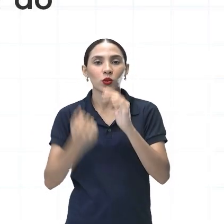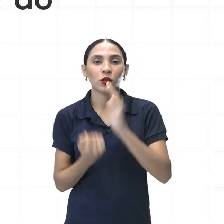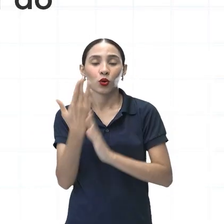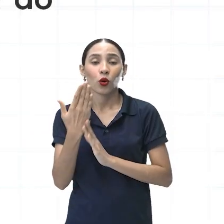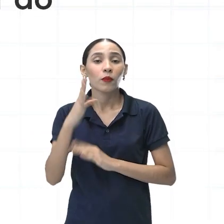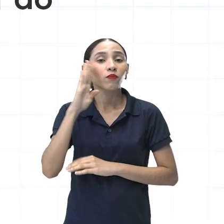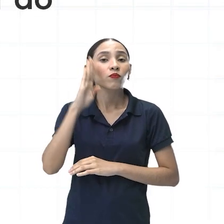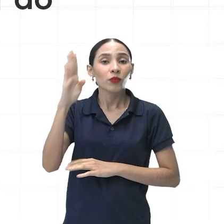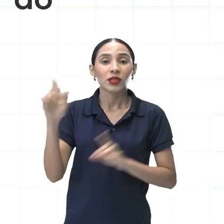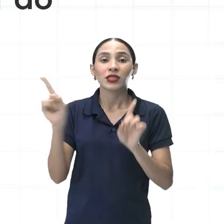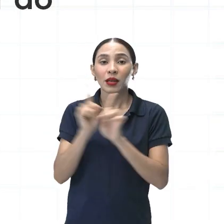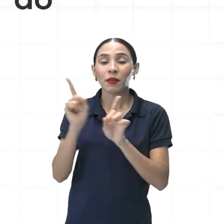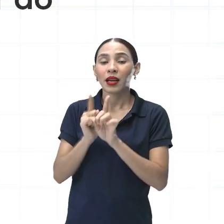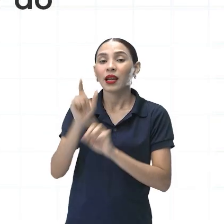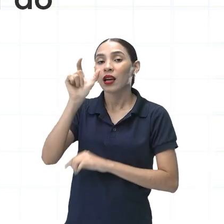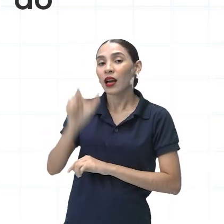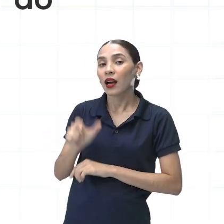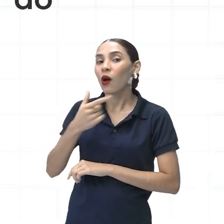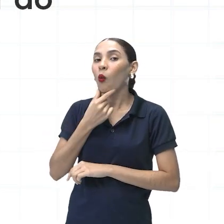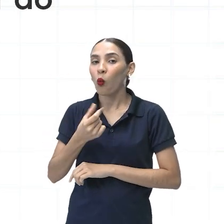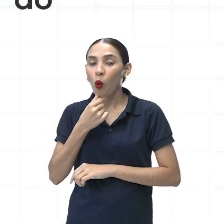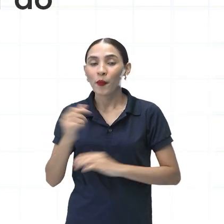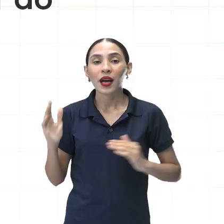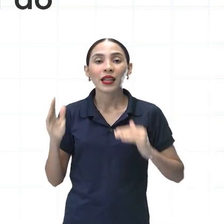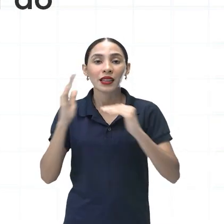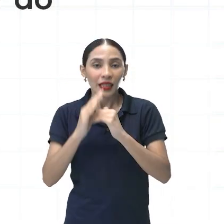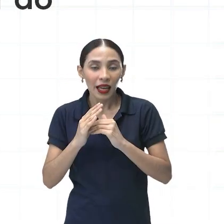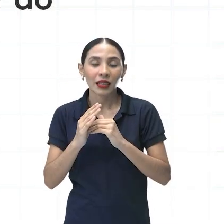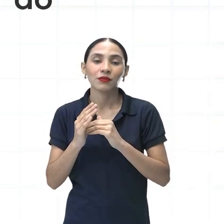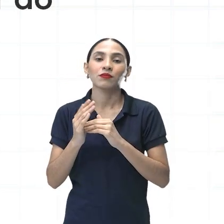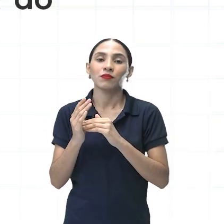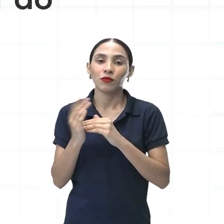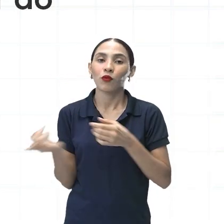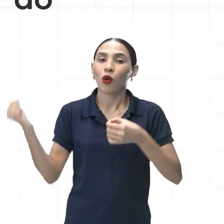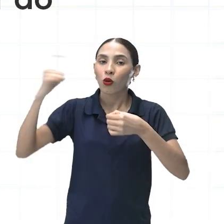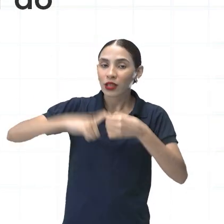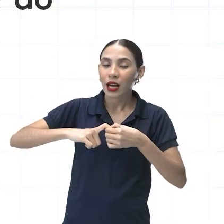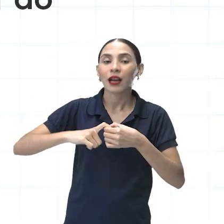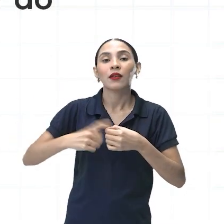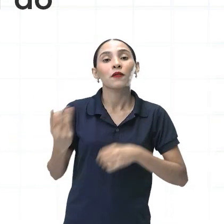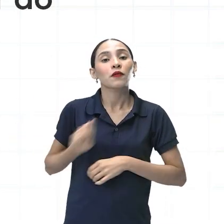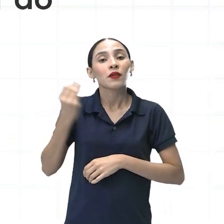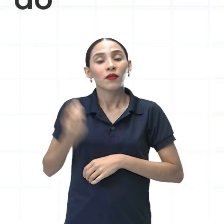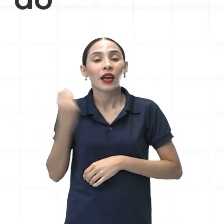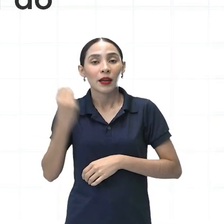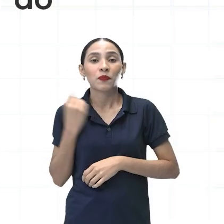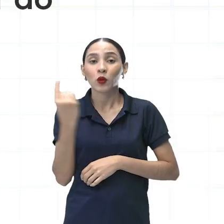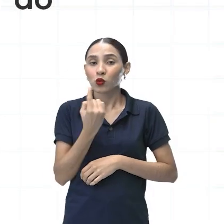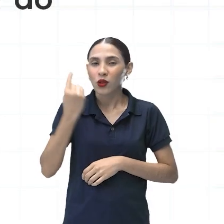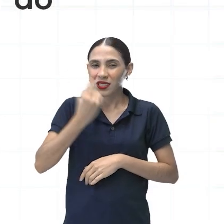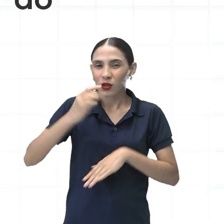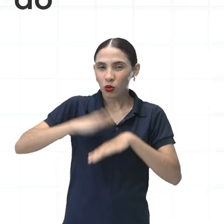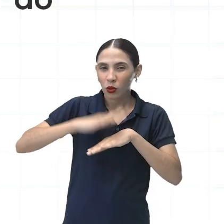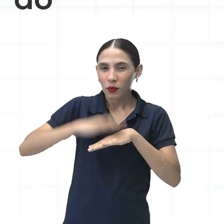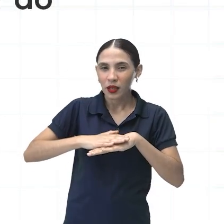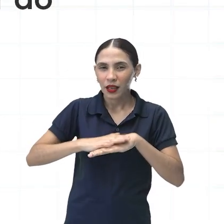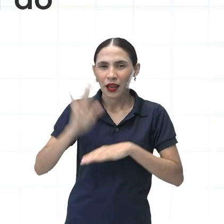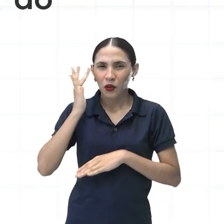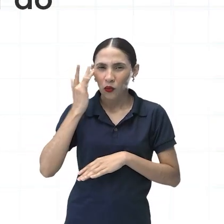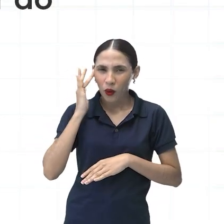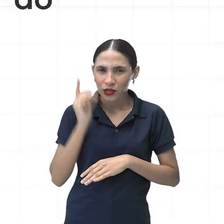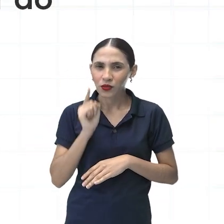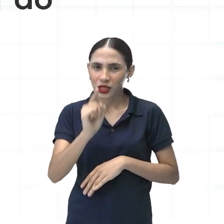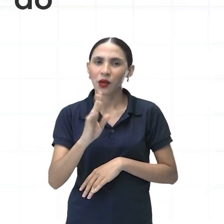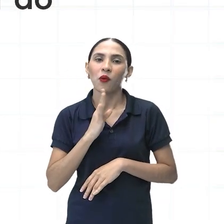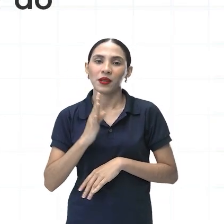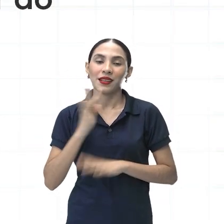inclusive o próprio homem, até ficar novamente sozinha. Eu acho que vocês já conhecem